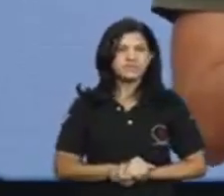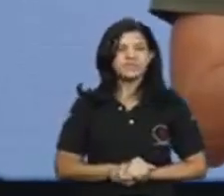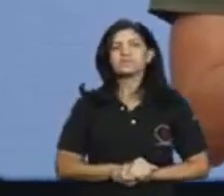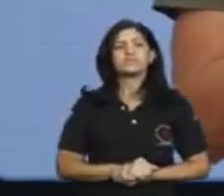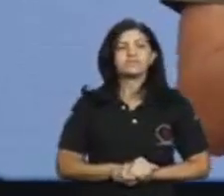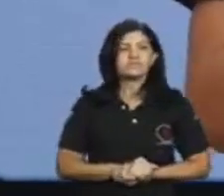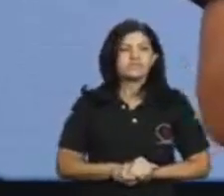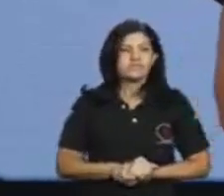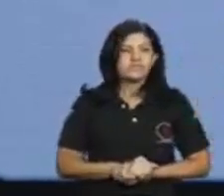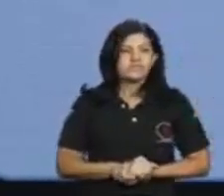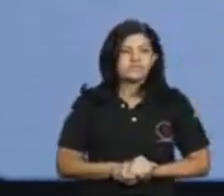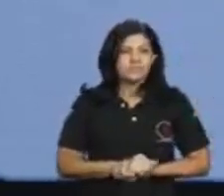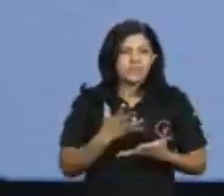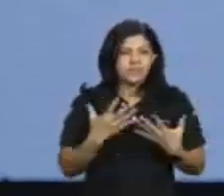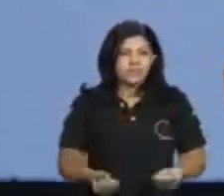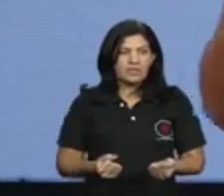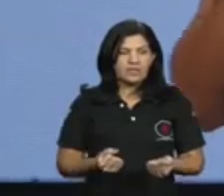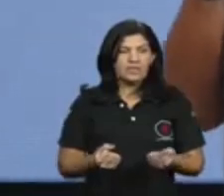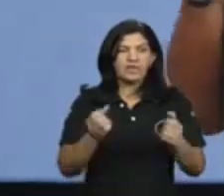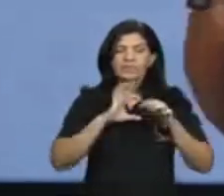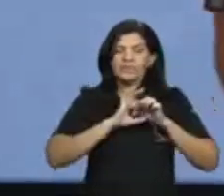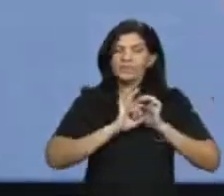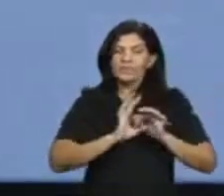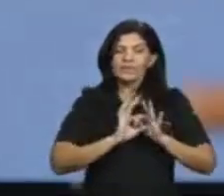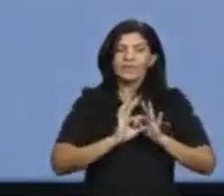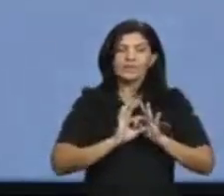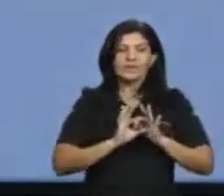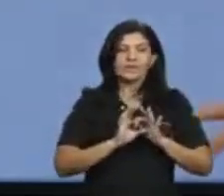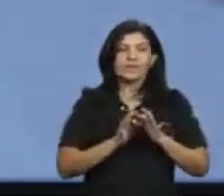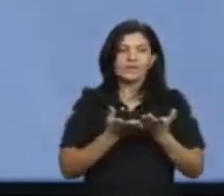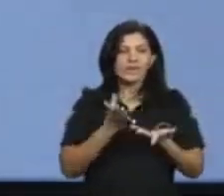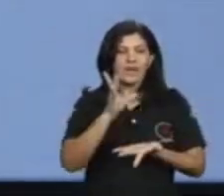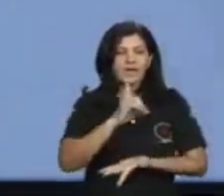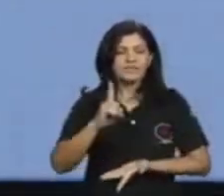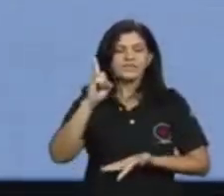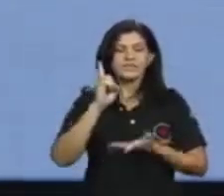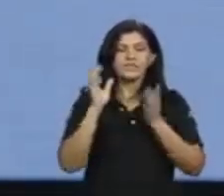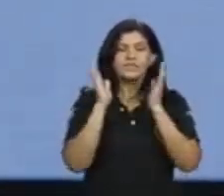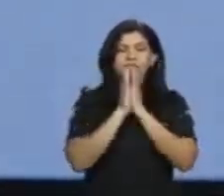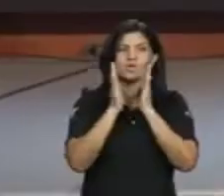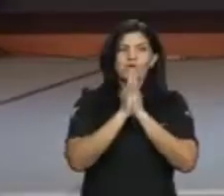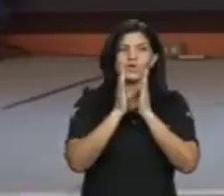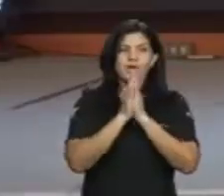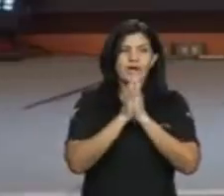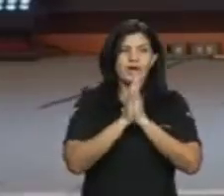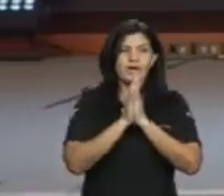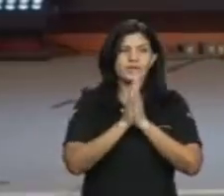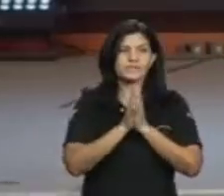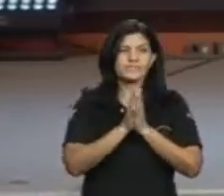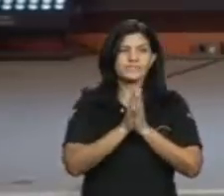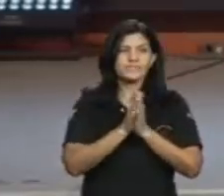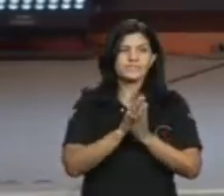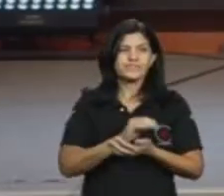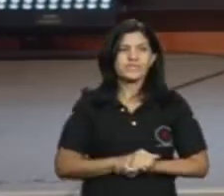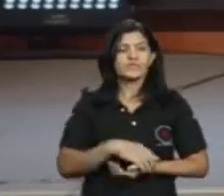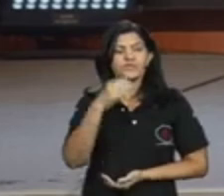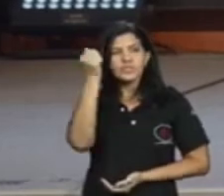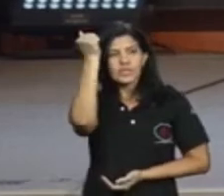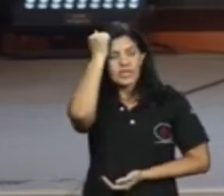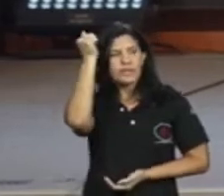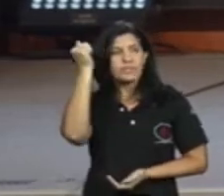Vamos nos apegar a essa palavra. Vamos orar. Vamos nos arrepender por aqueles que não estão tendo consciência dos seus